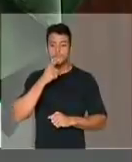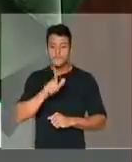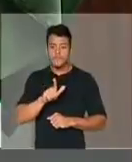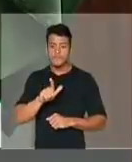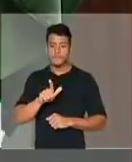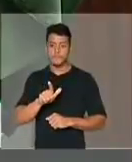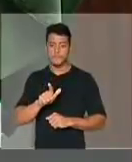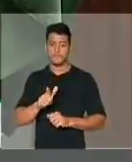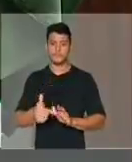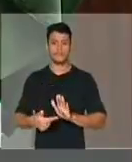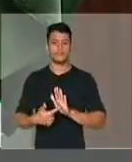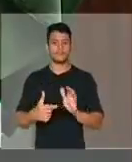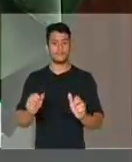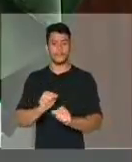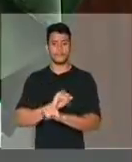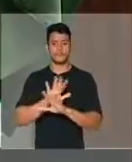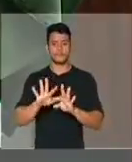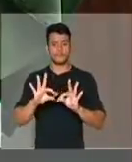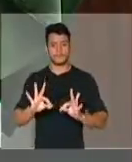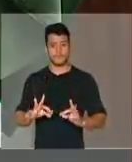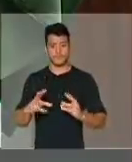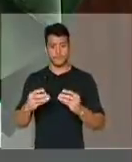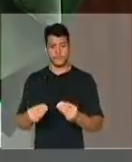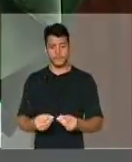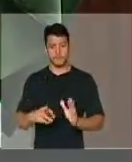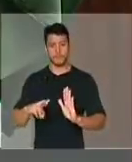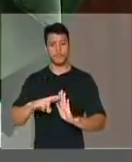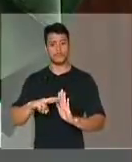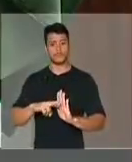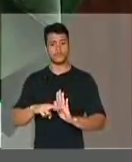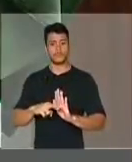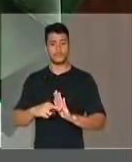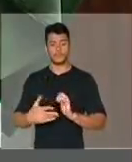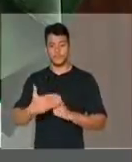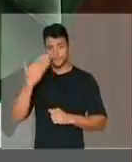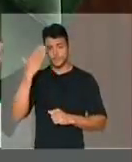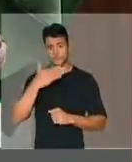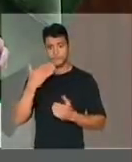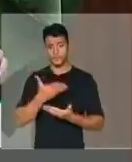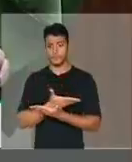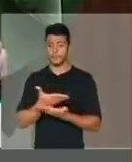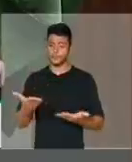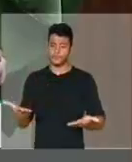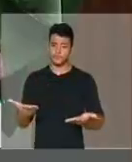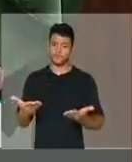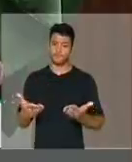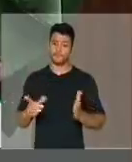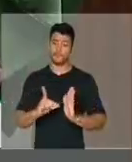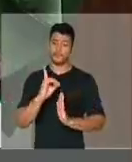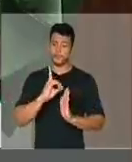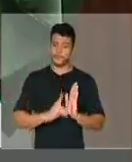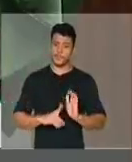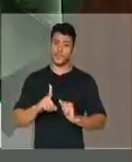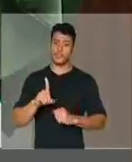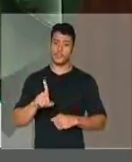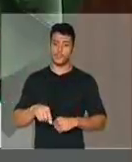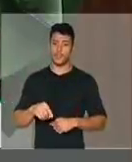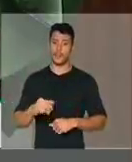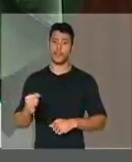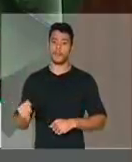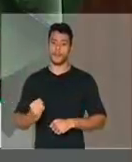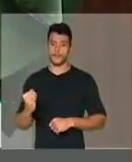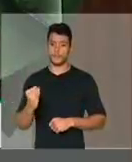alguma maneira, estabelecer todas as regras e provar a este plenário que esse projeto é absolutamente